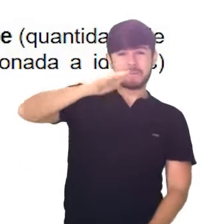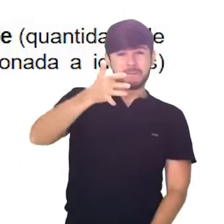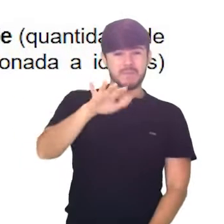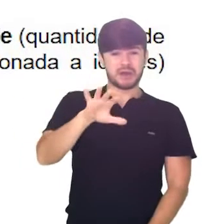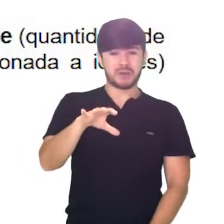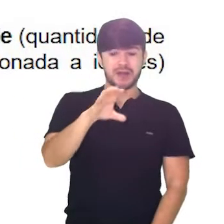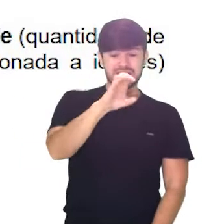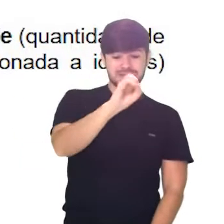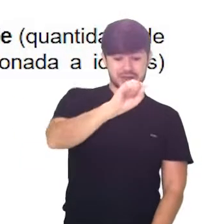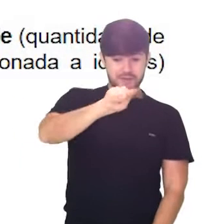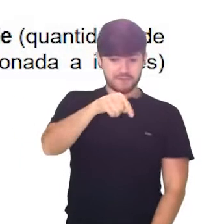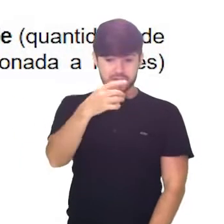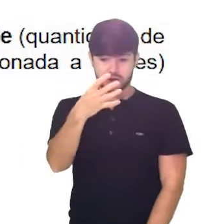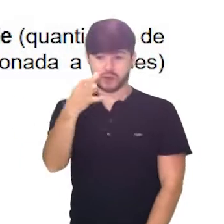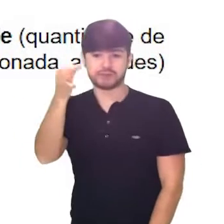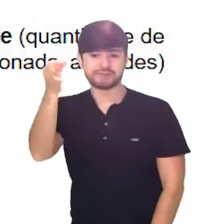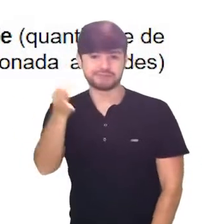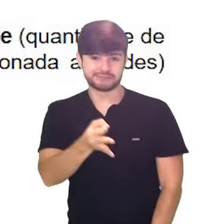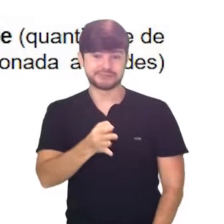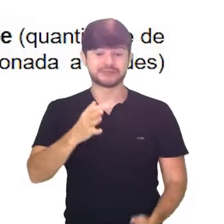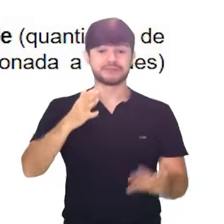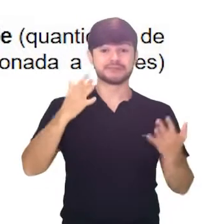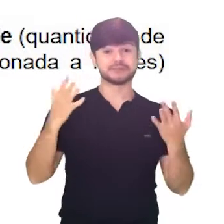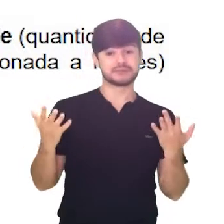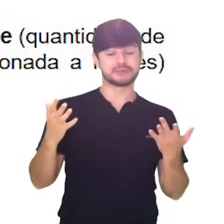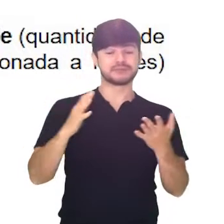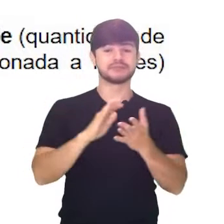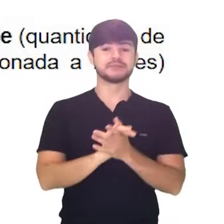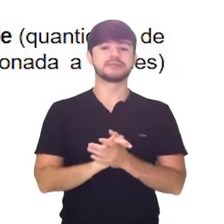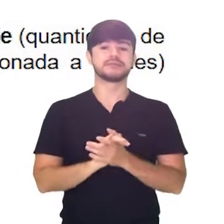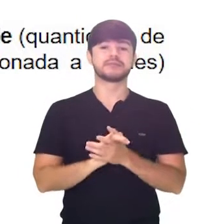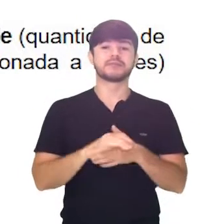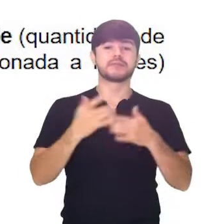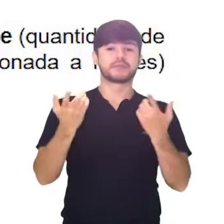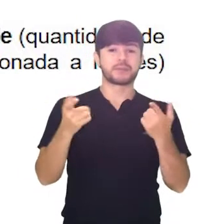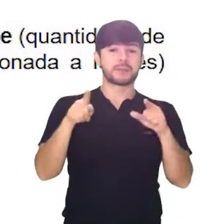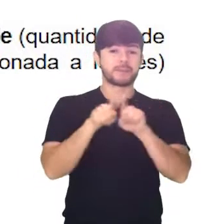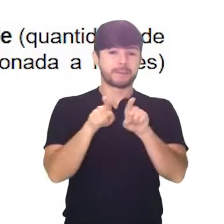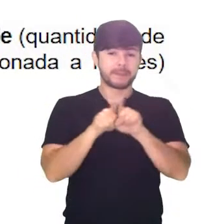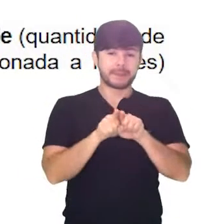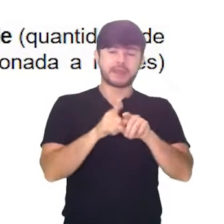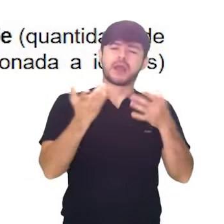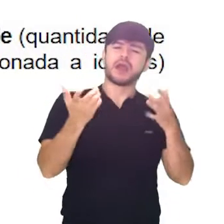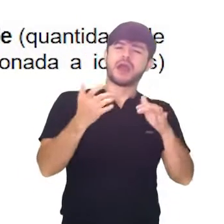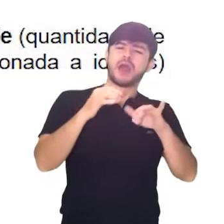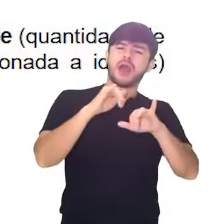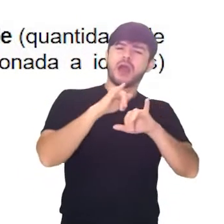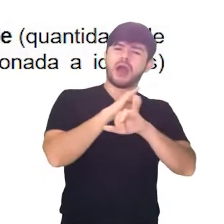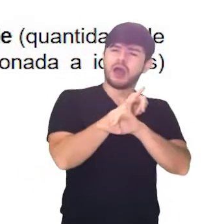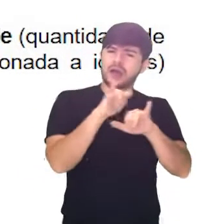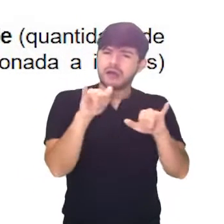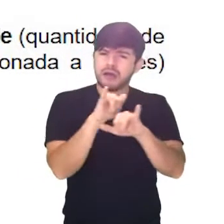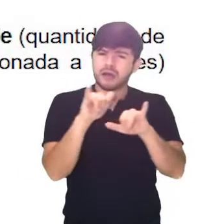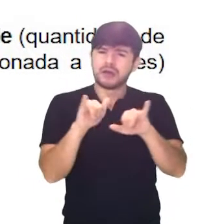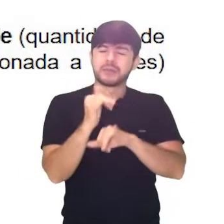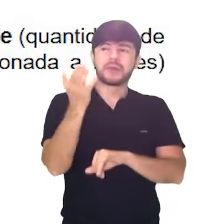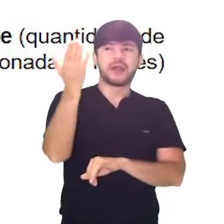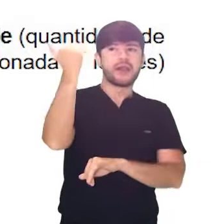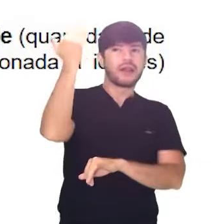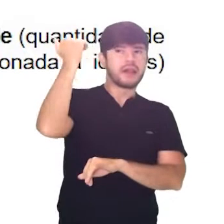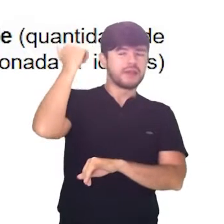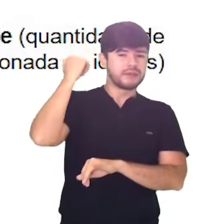máximo a 0,4%. Bom, vamos lá. Ao falar na Comissão Geral da Câmara dos Deputados na última